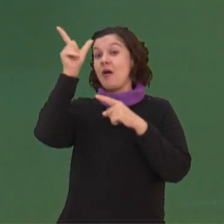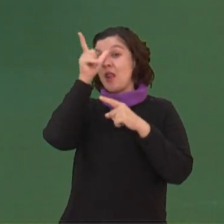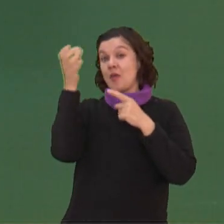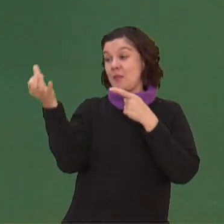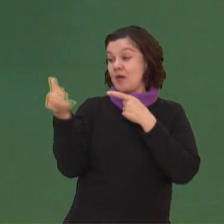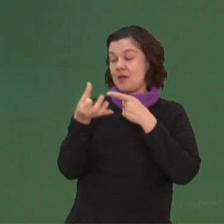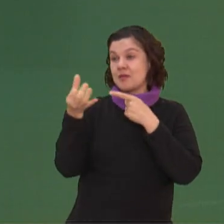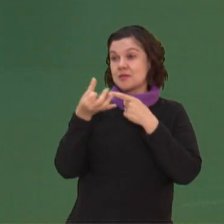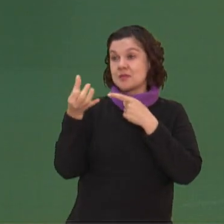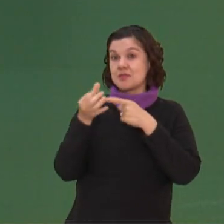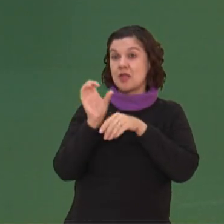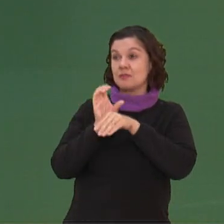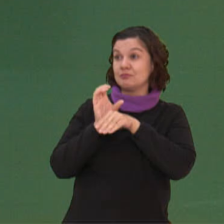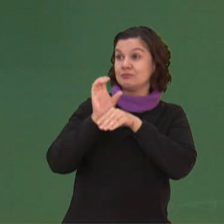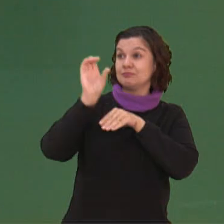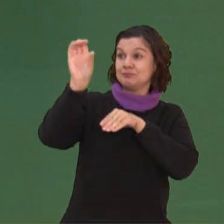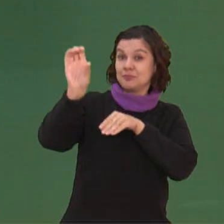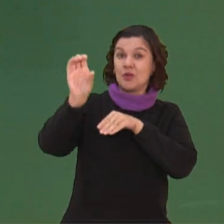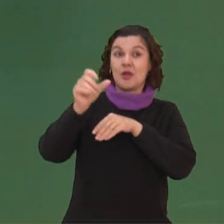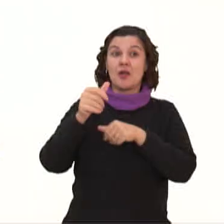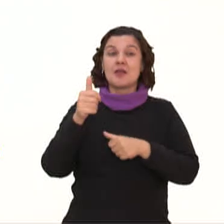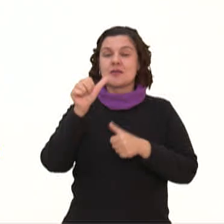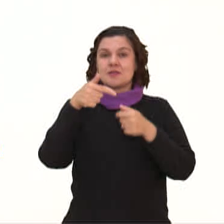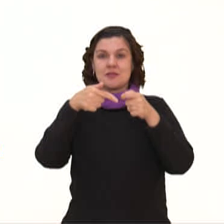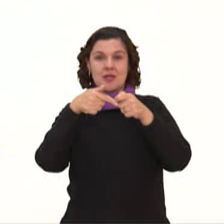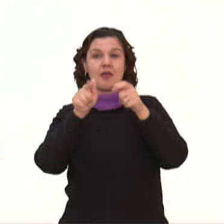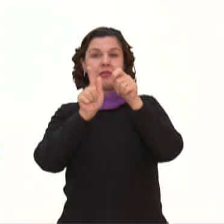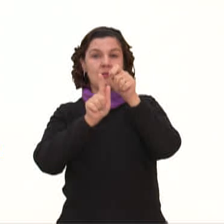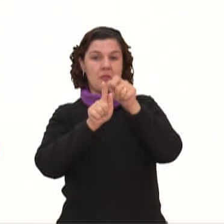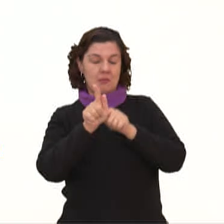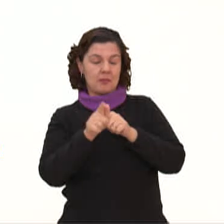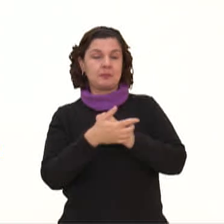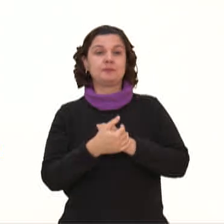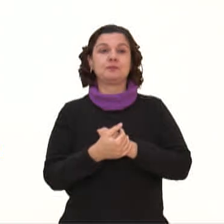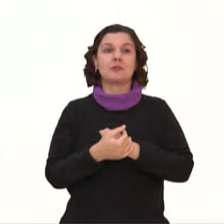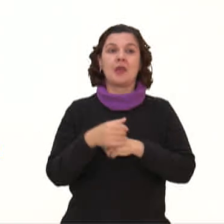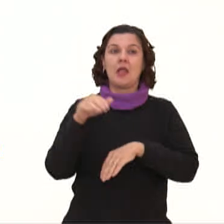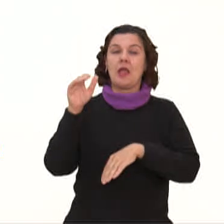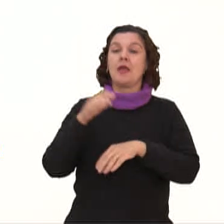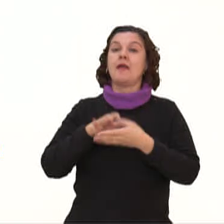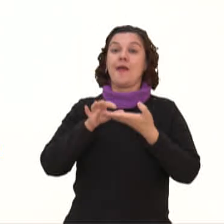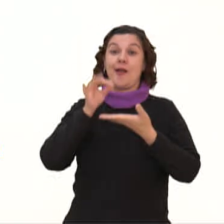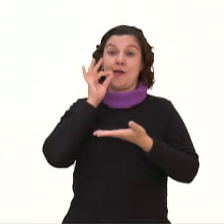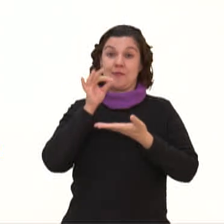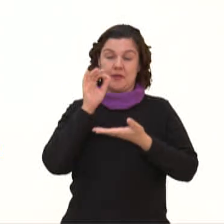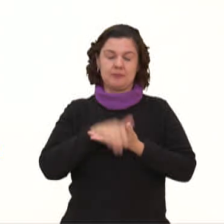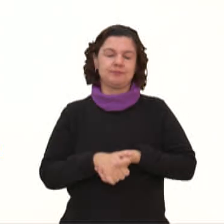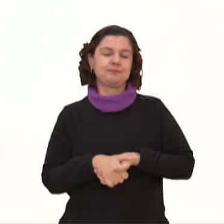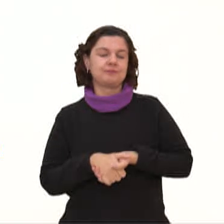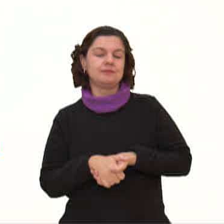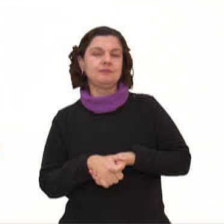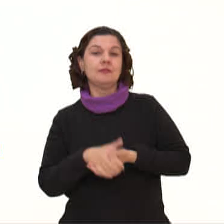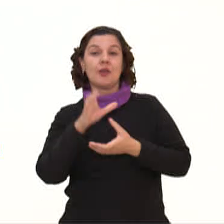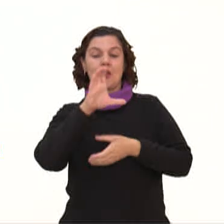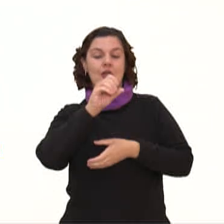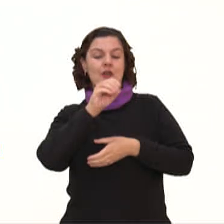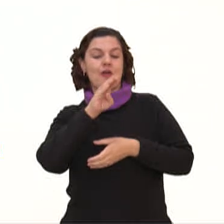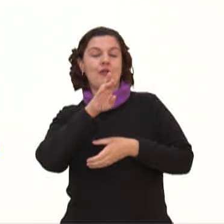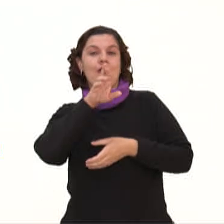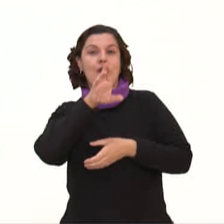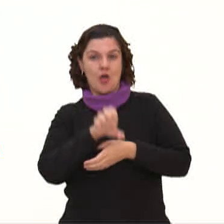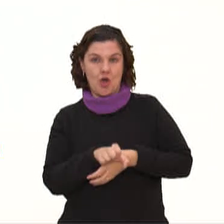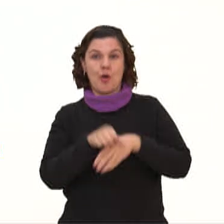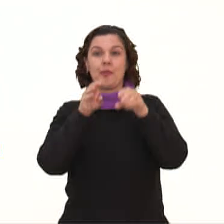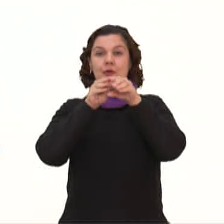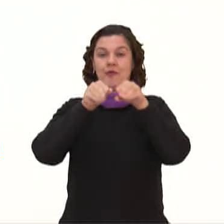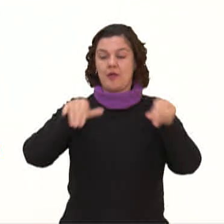maior importador, adquiriu nos primeiros 7 meses de 2019 o quê? Café, minério de cobre,